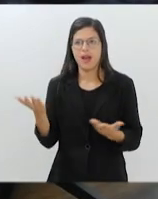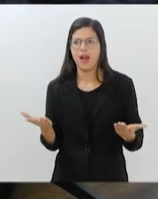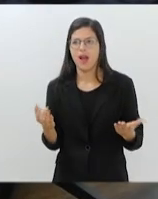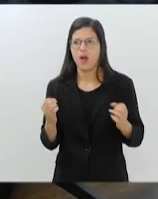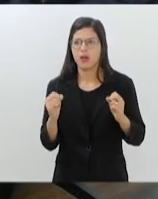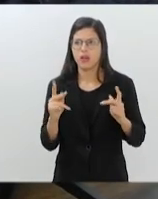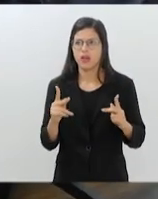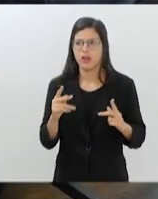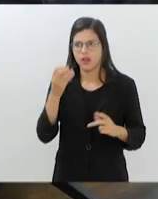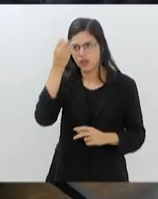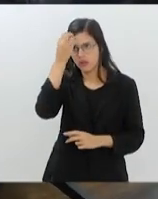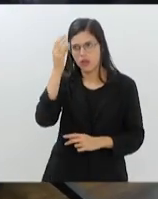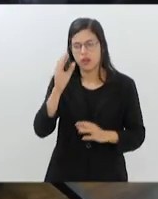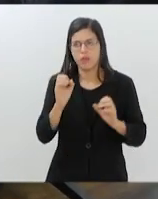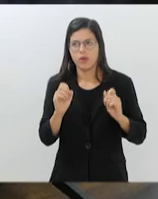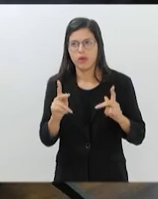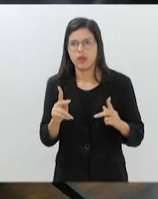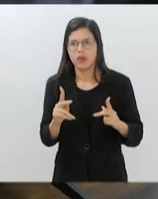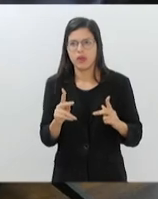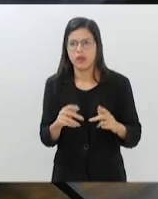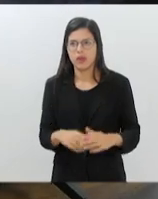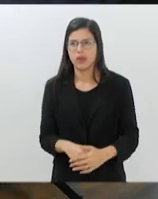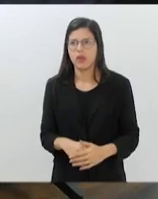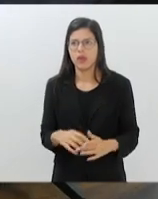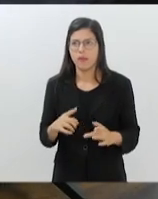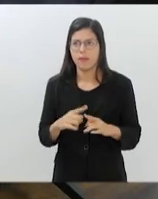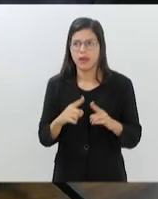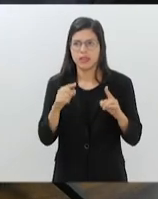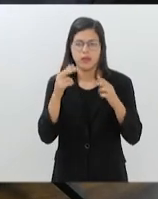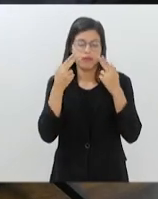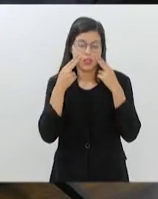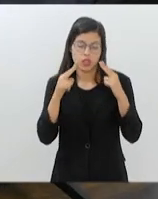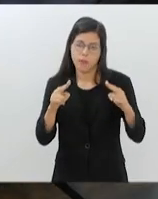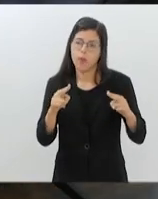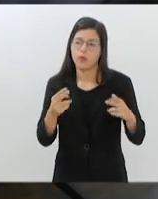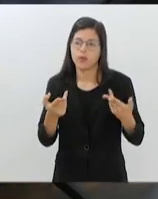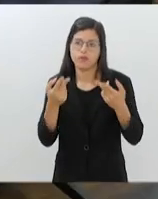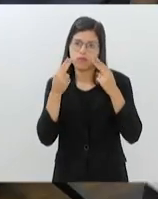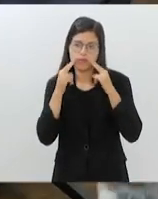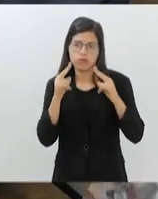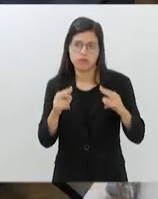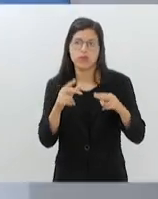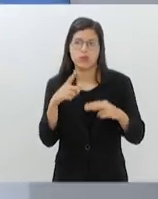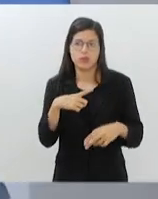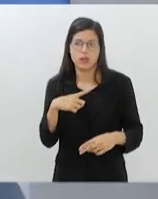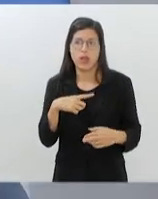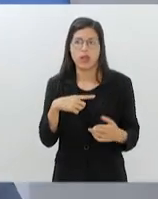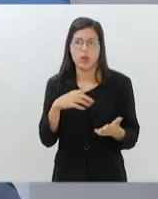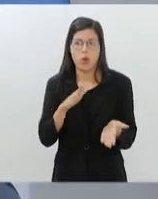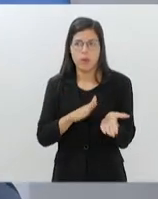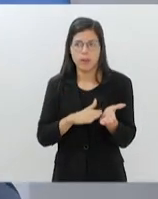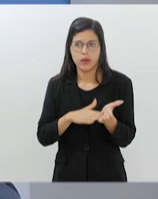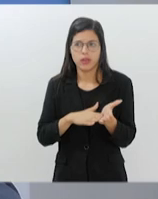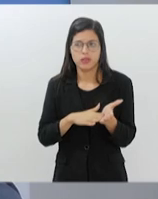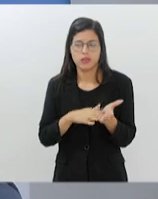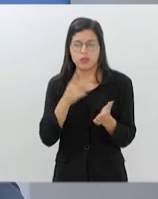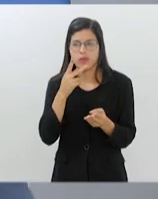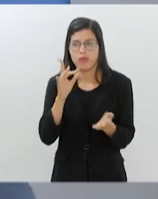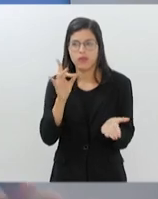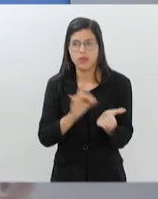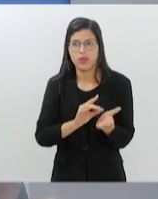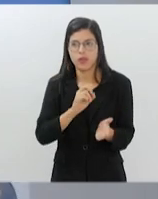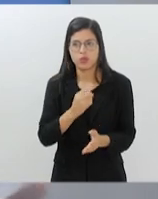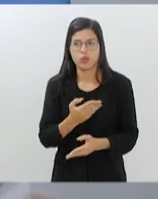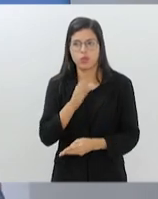lembre tudo bem mas só lembrando que ela tá na condição de testemunha estando na condição de testemunha ela tem obrigação de falar a verdade ou se silenciar